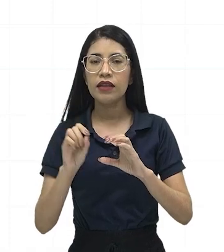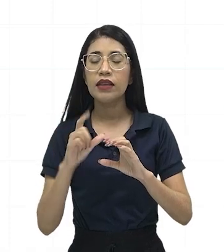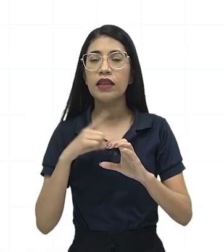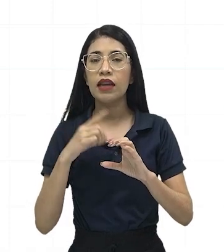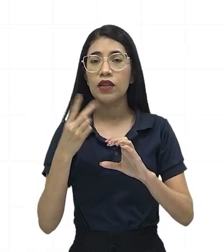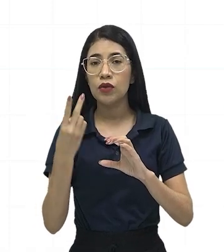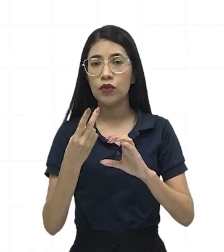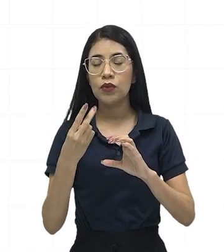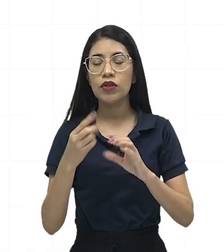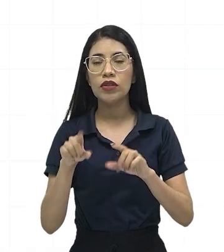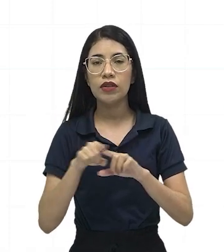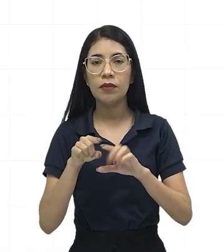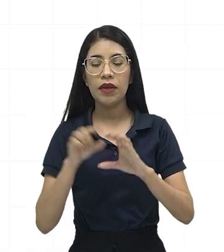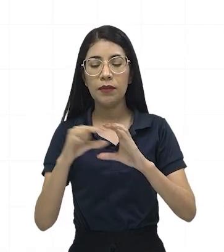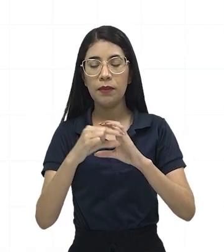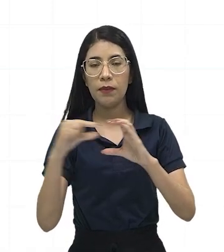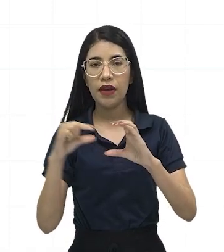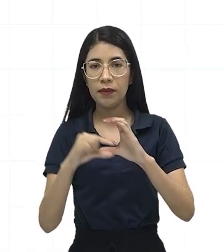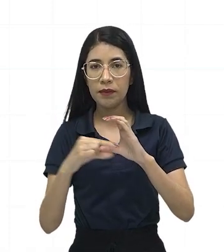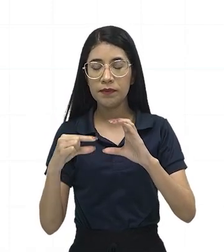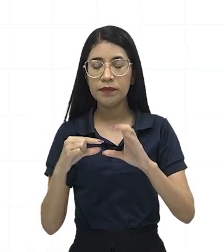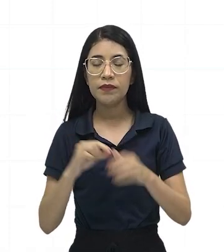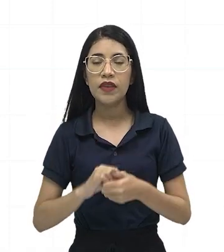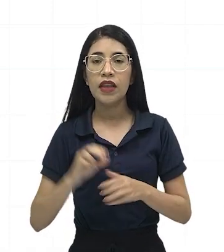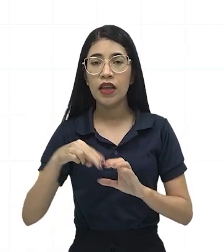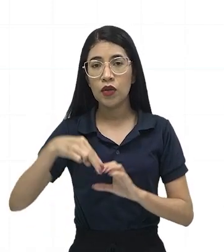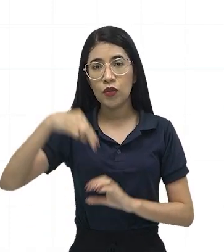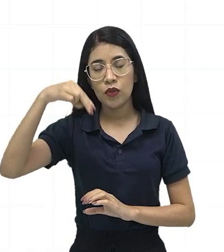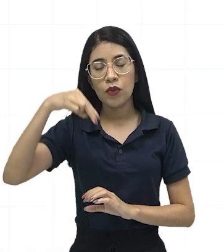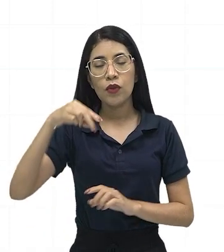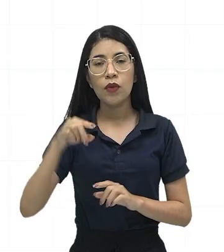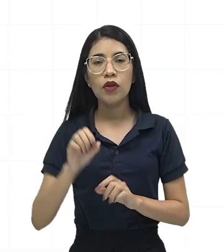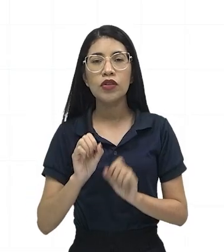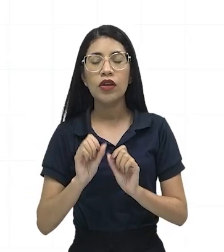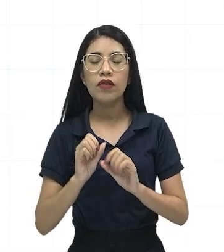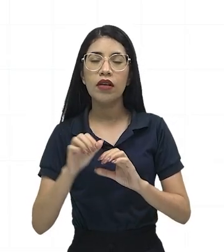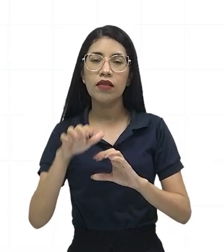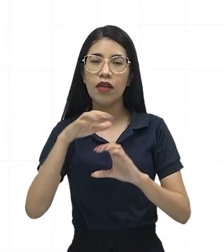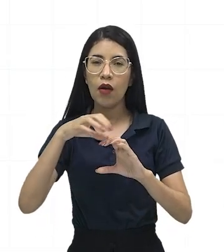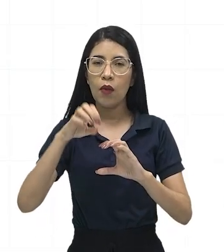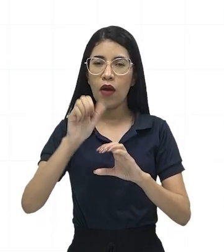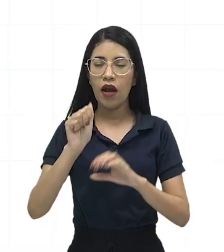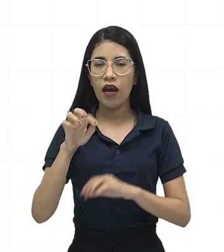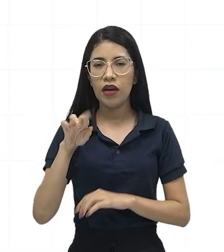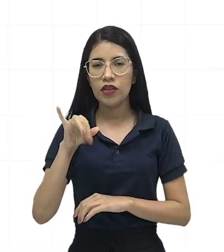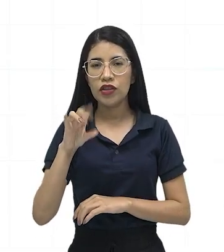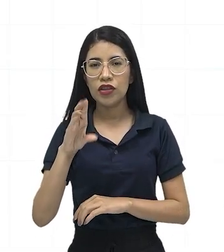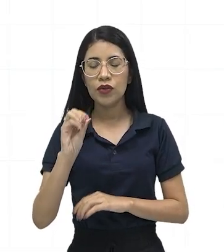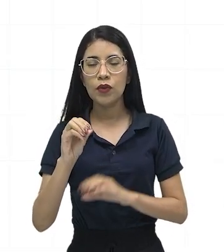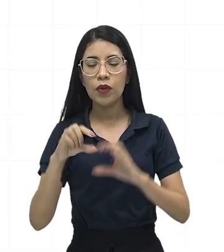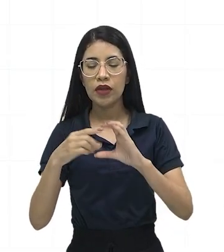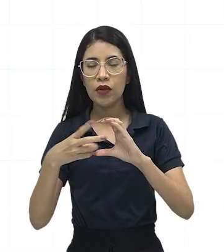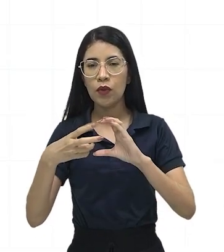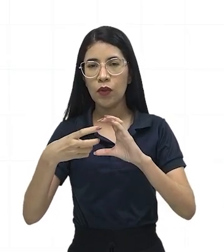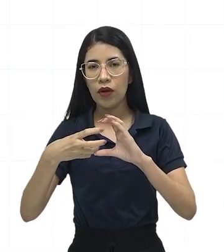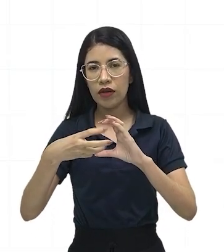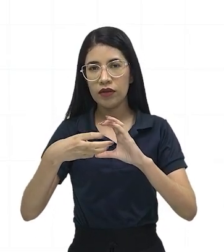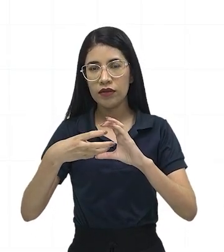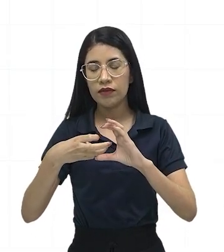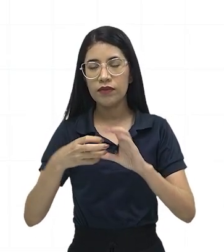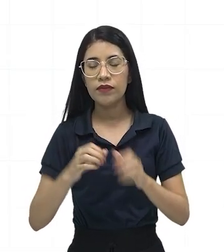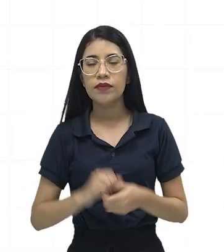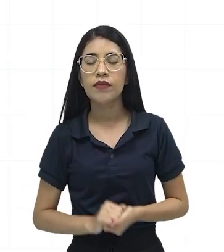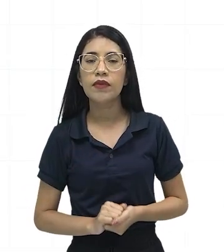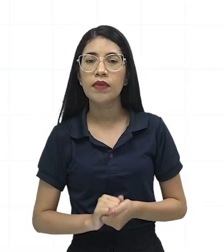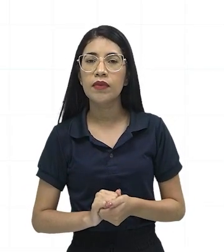zonas temperadas. A zona temperada norte fica entre o ciclo polar ártico e o trópico de Câncer, e